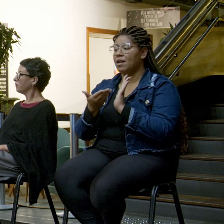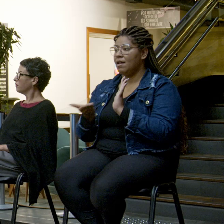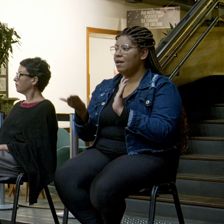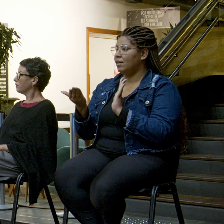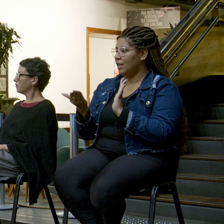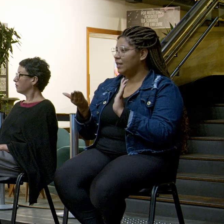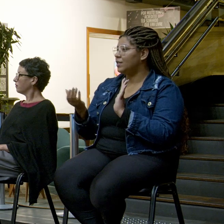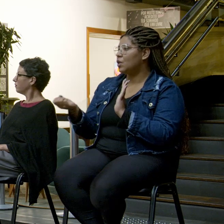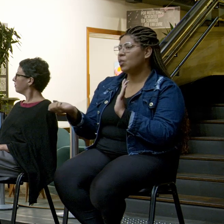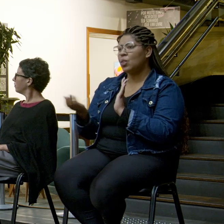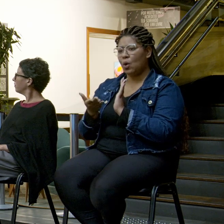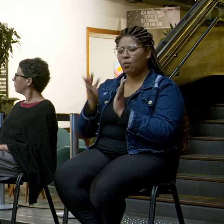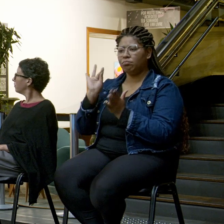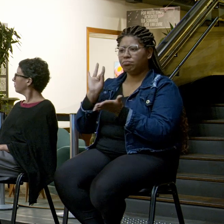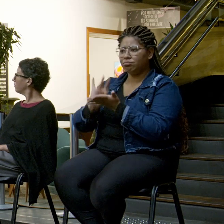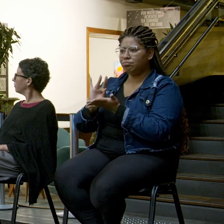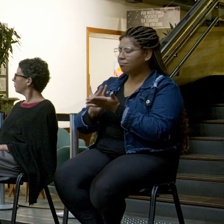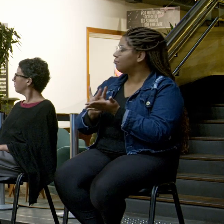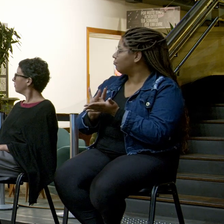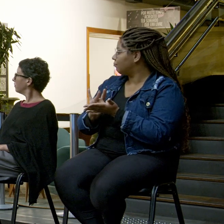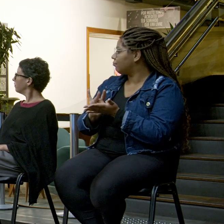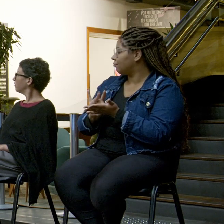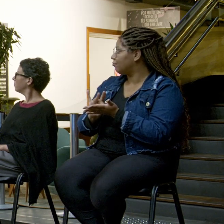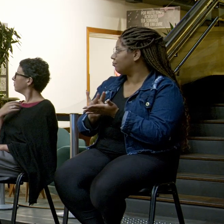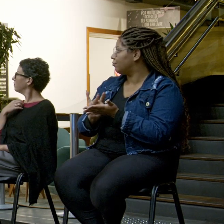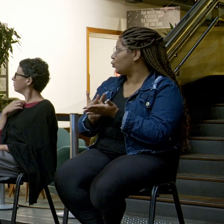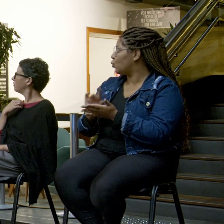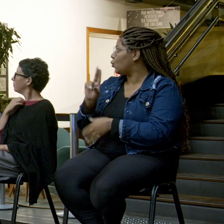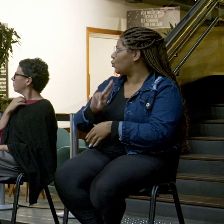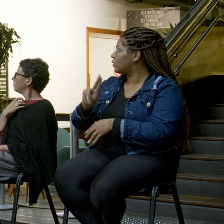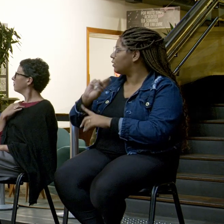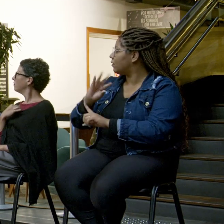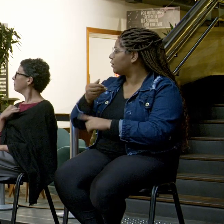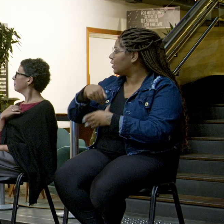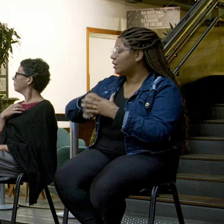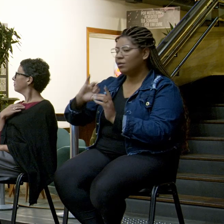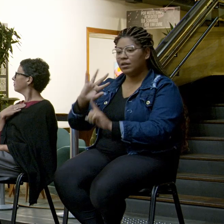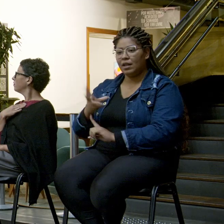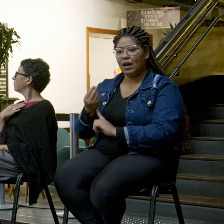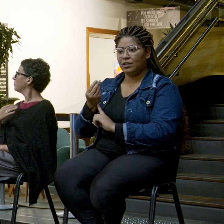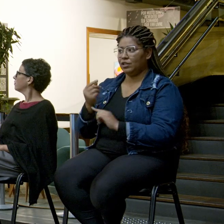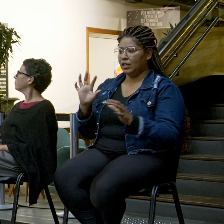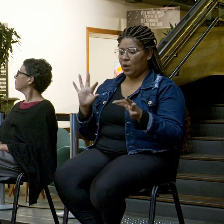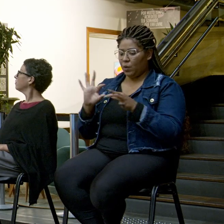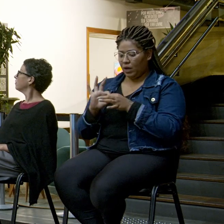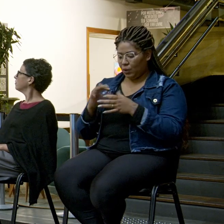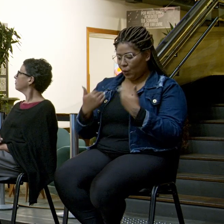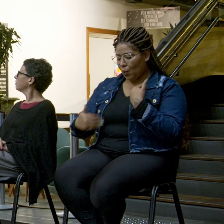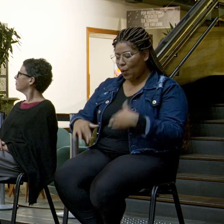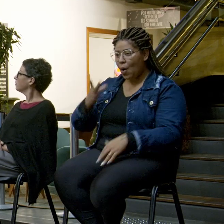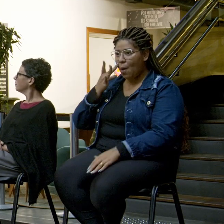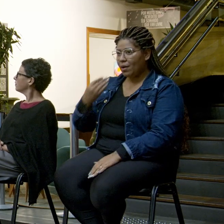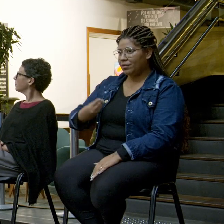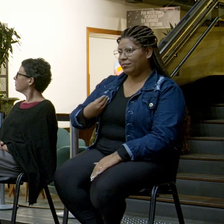mundo, esse novo realismo, essa outra relação com o mundo para dentro dos trabalhos, então essa outra relação com o corpo também, com a presença